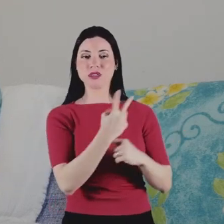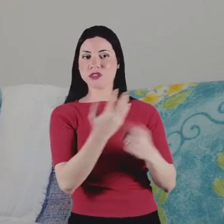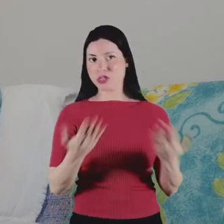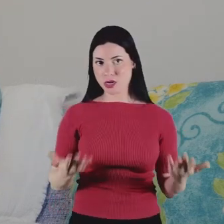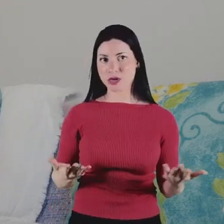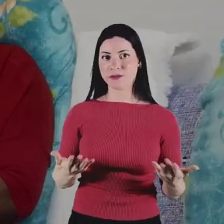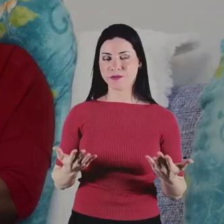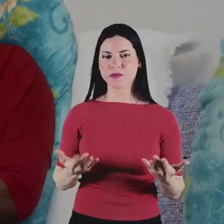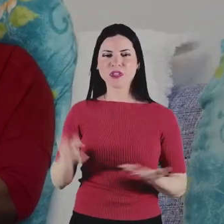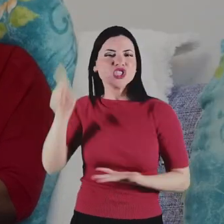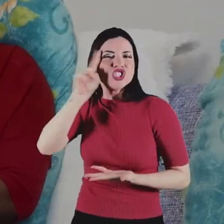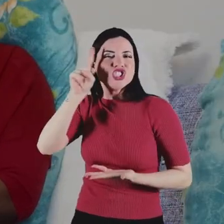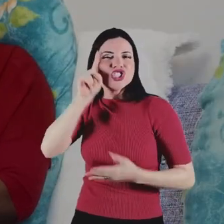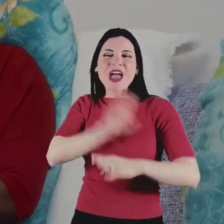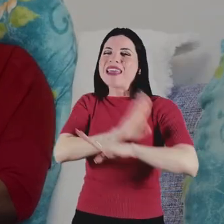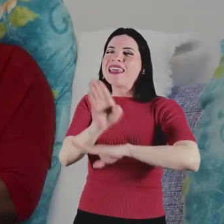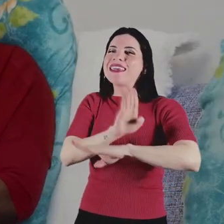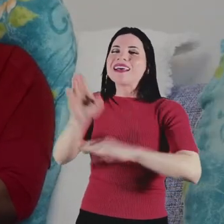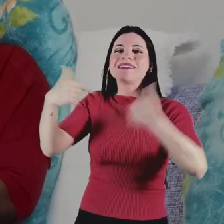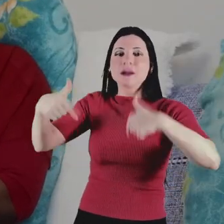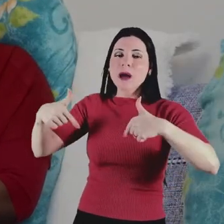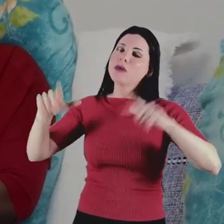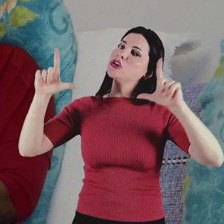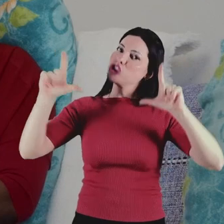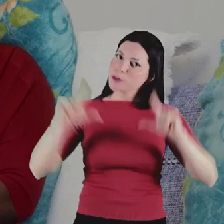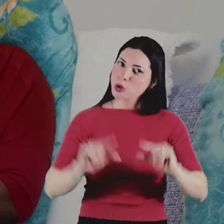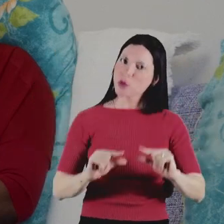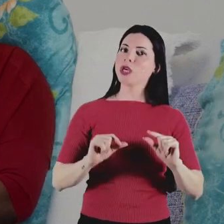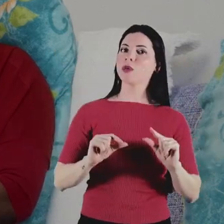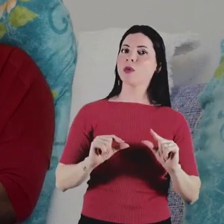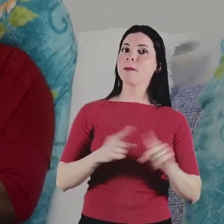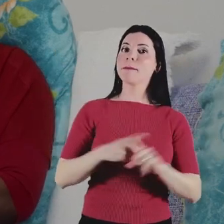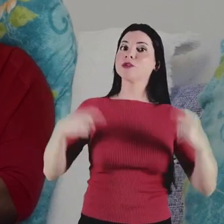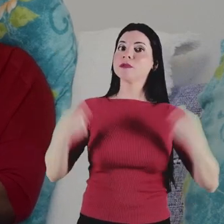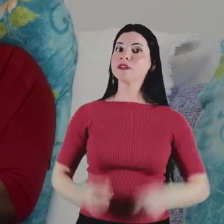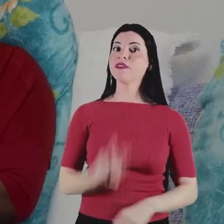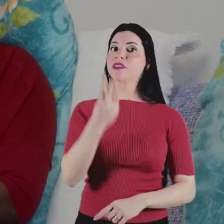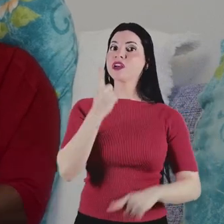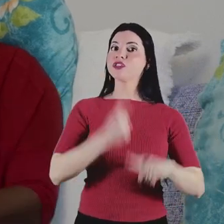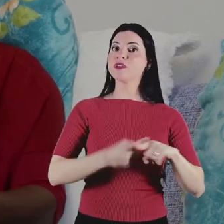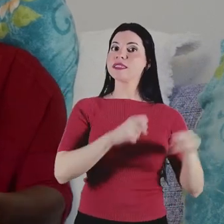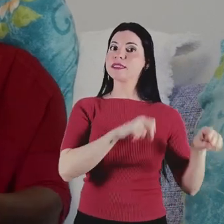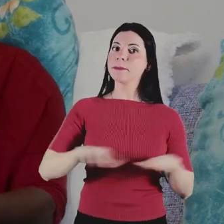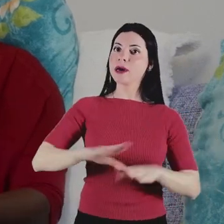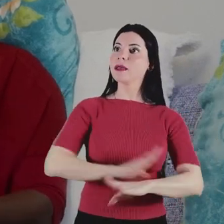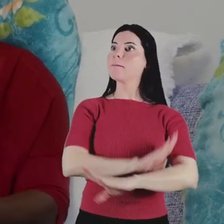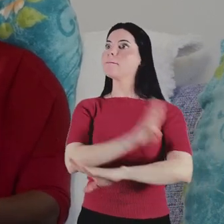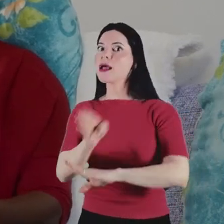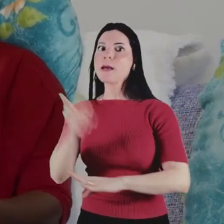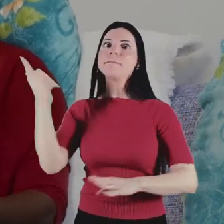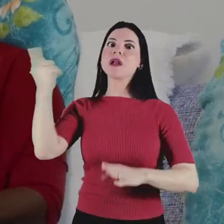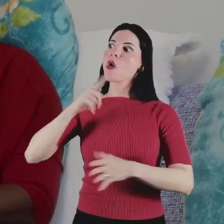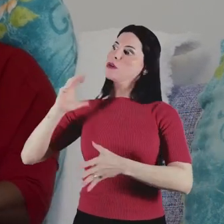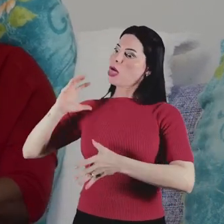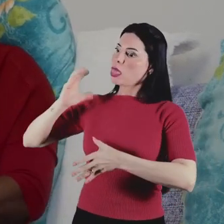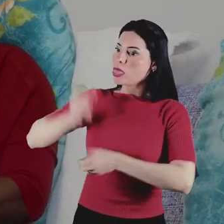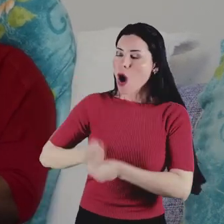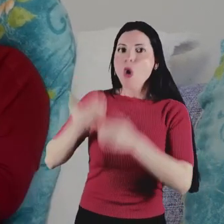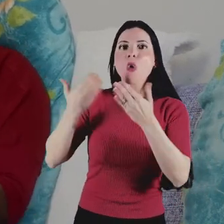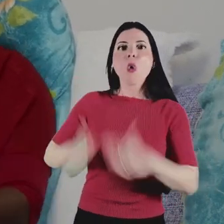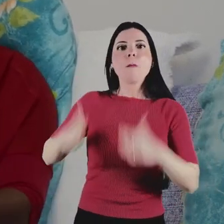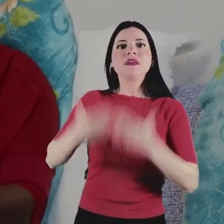que ele estava. Diminuíram a carga de trabalho, mas elas iam 3 vezes por semana para